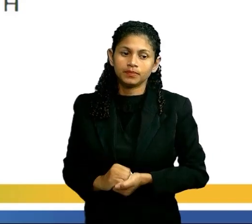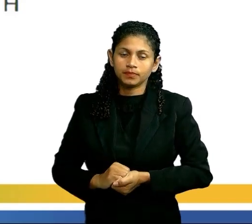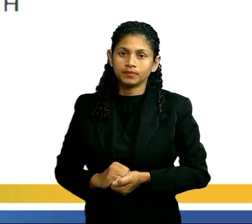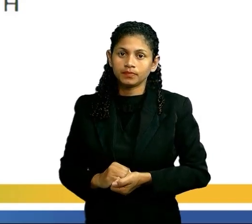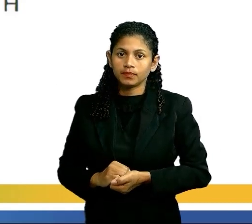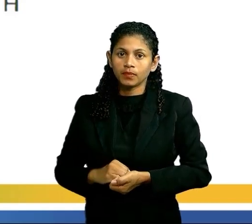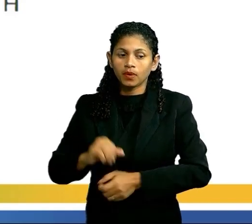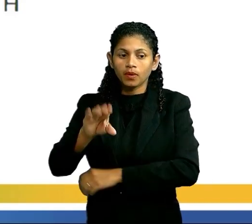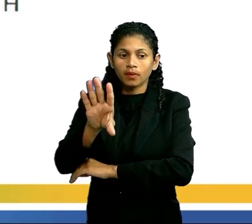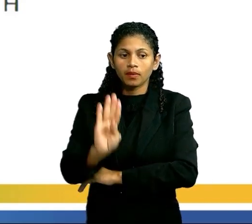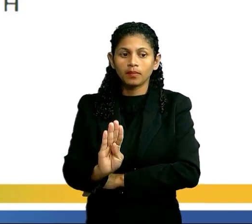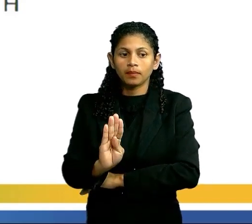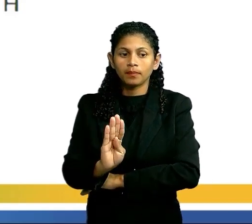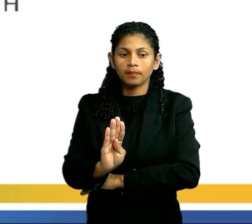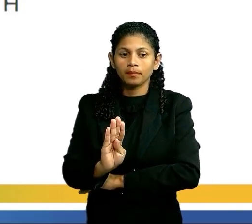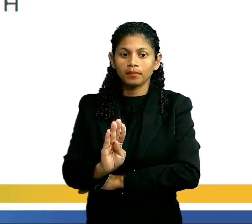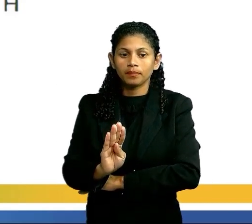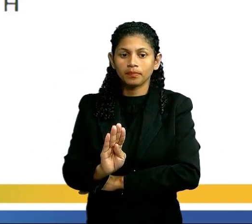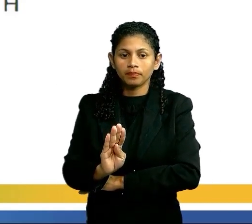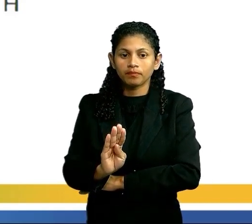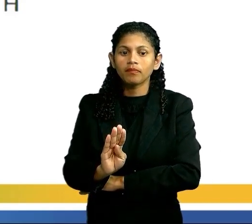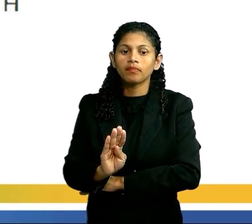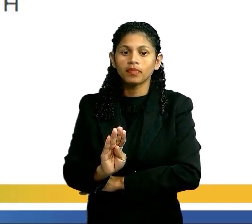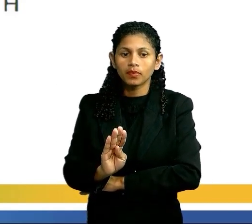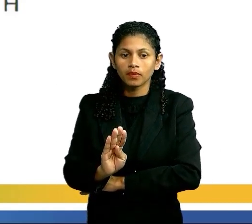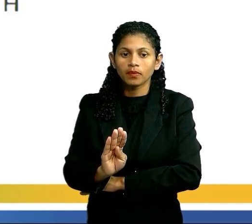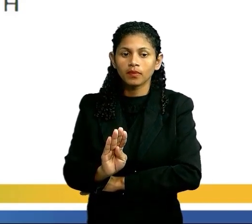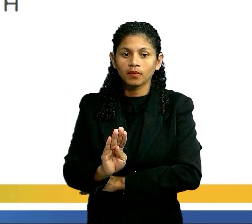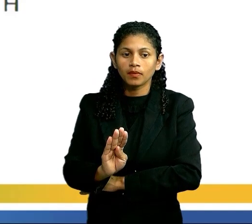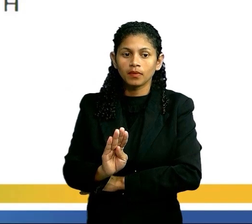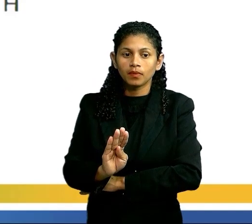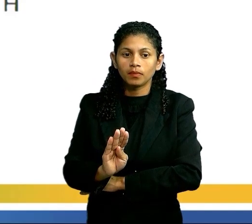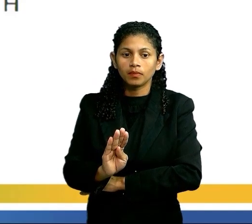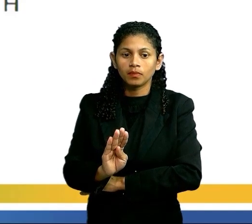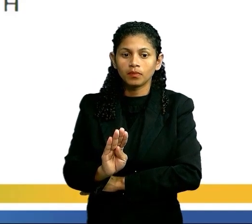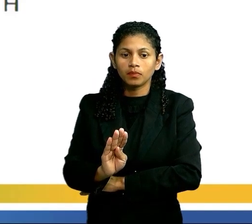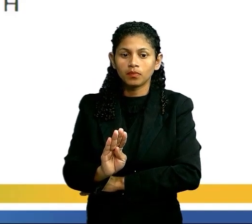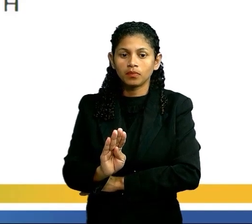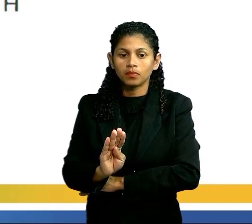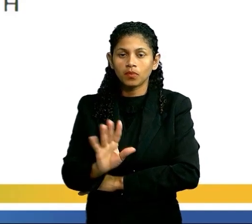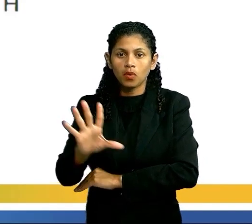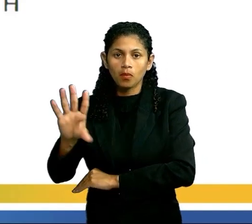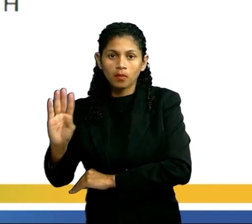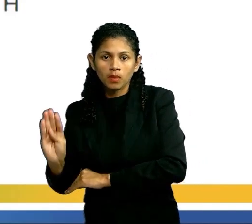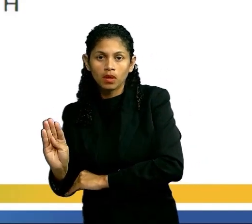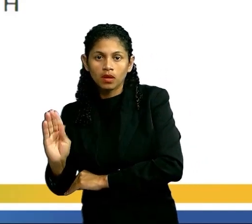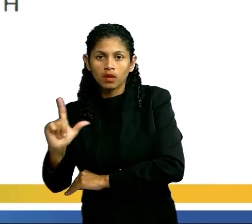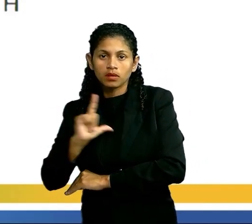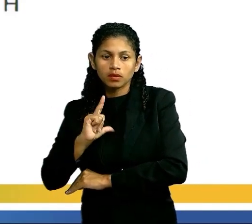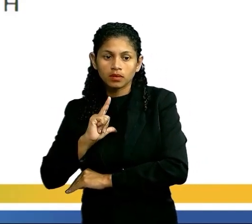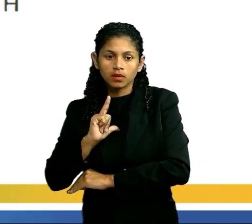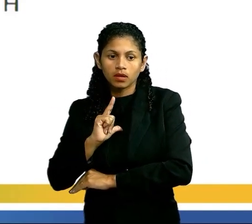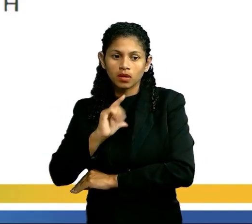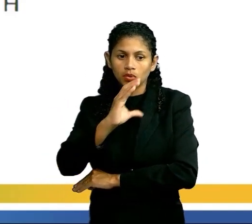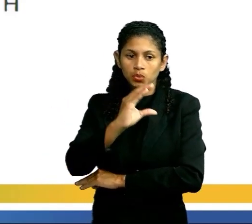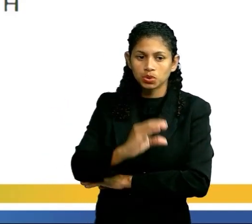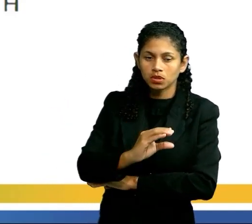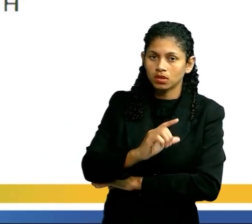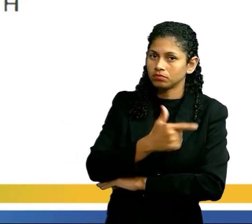anel aromático. Beleza, no benzeno eu tenho, mas no canfeno eu tenho? Não tenho. Então, não pode ser B.